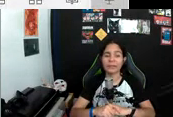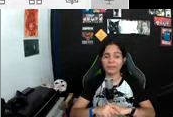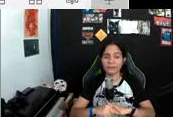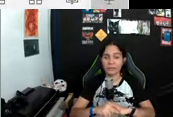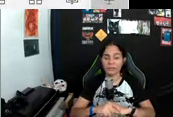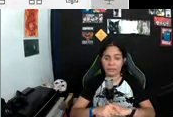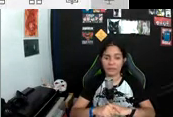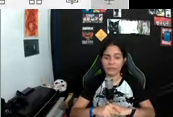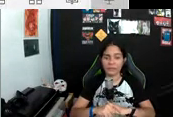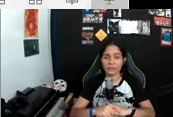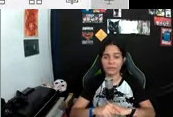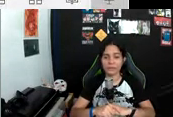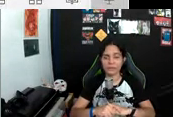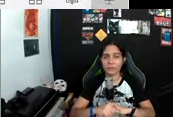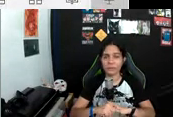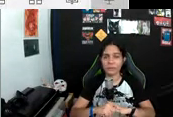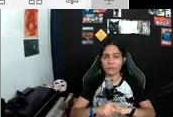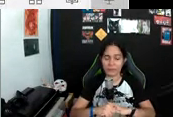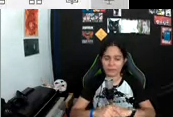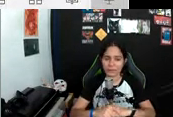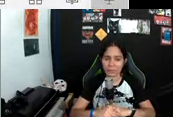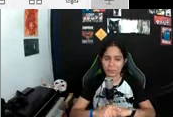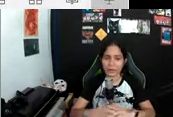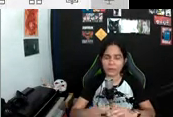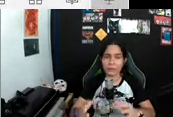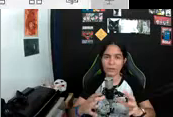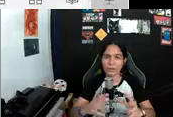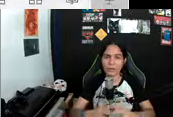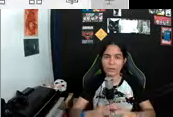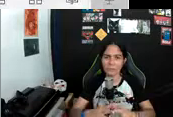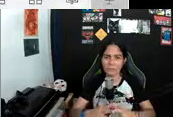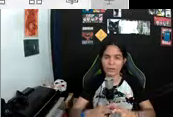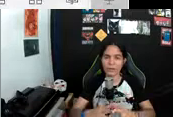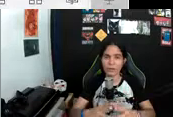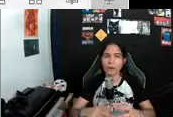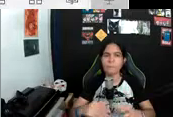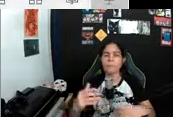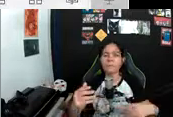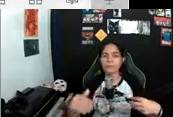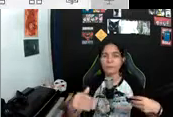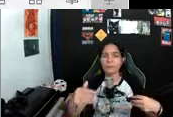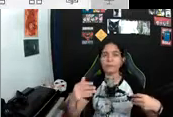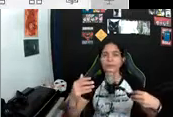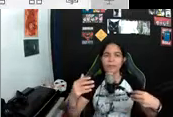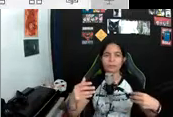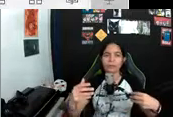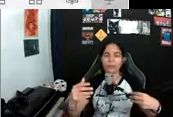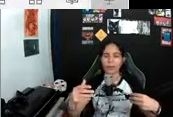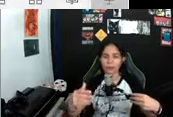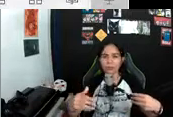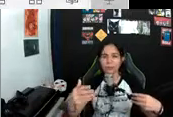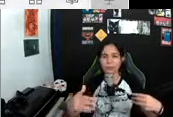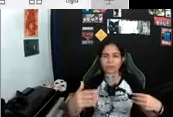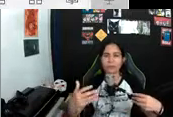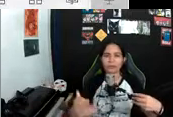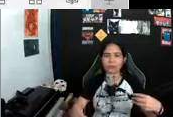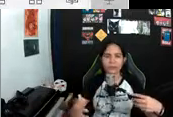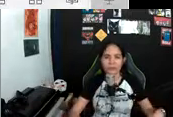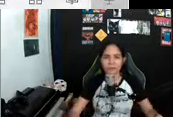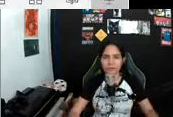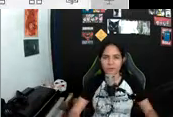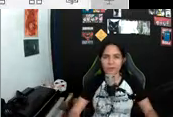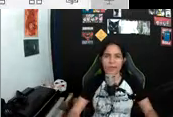desrespeite a legislação do setor de saúde. Foi o que a gente estava falando agora. Né? Você tem o direito, sim,